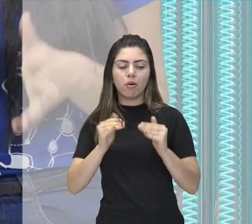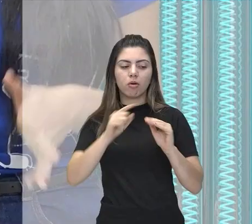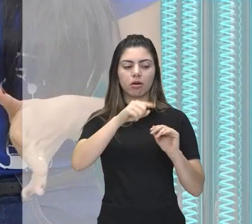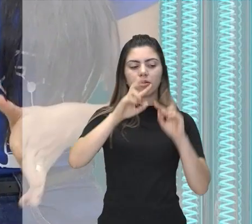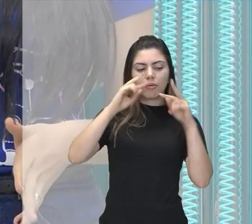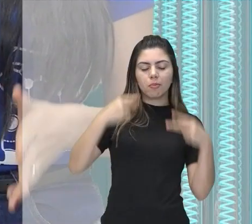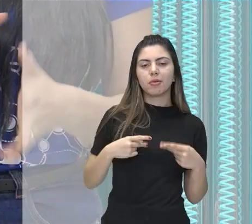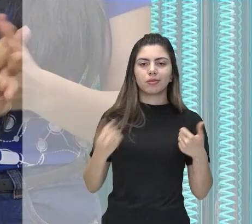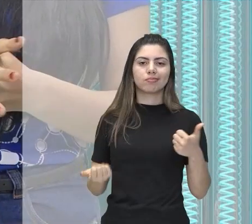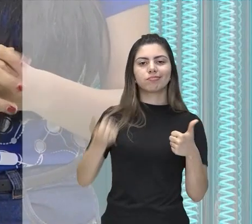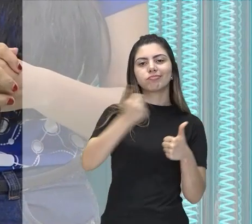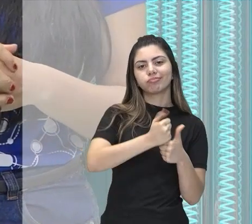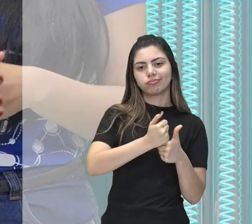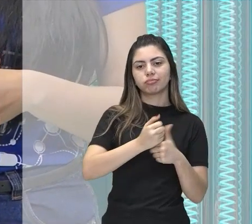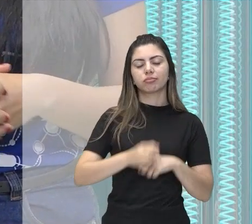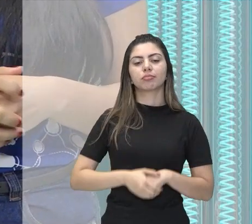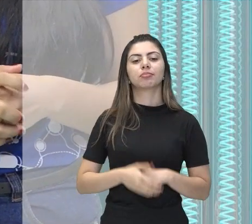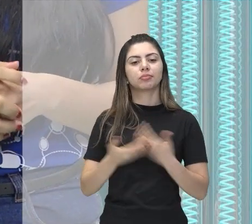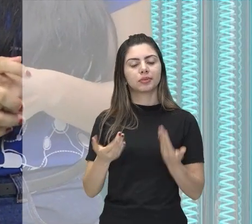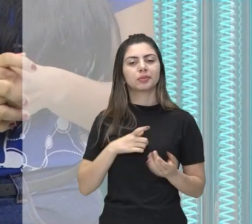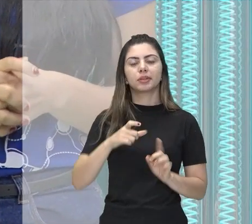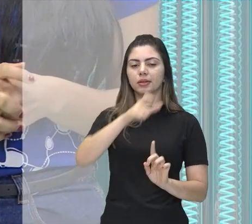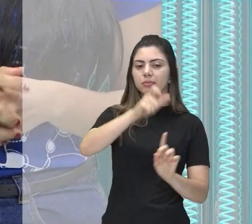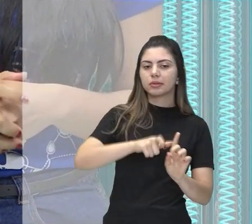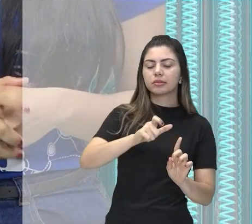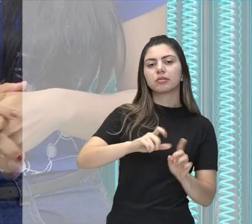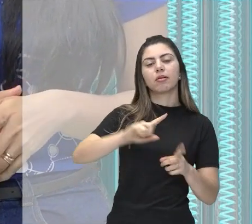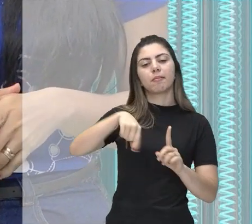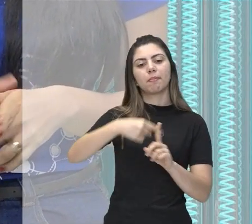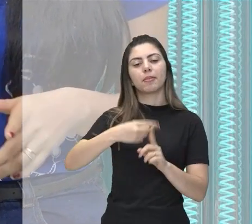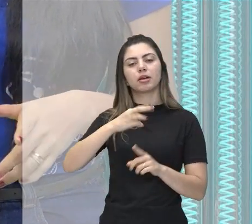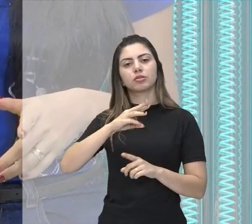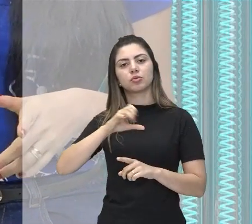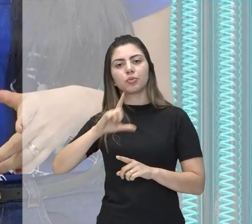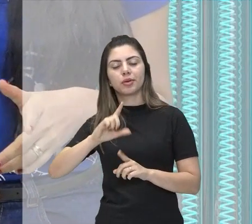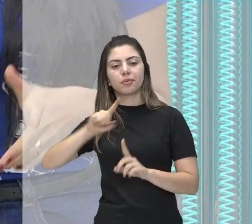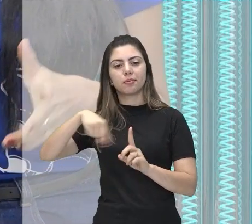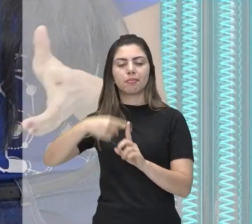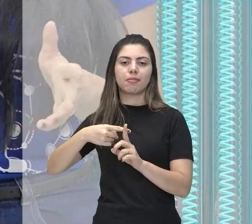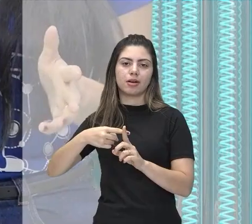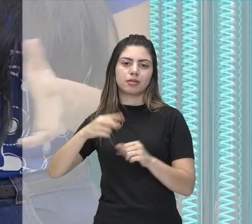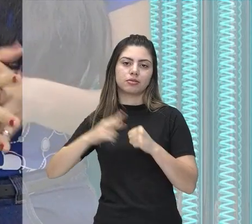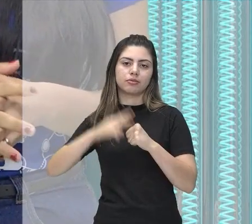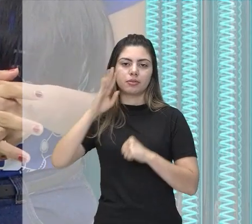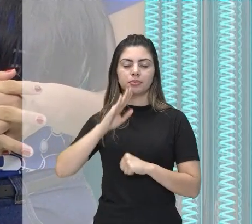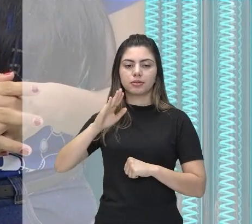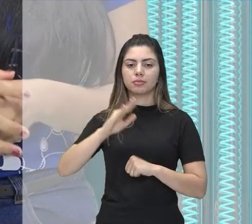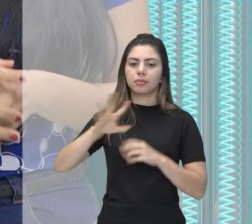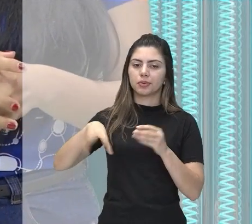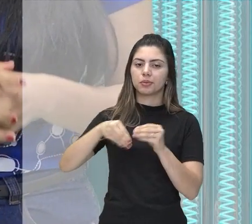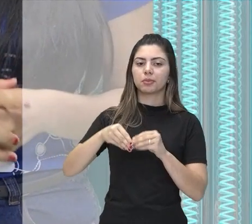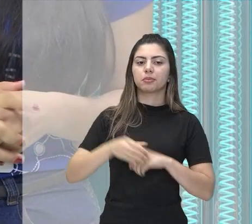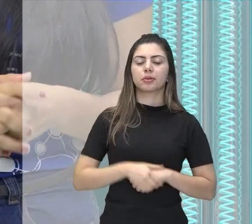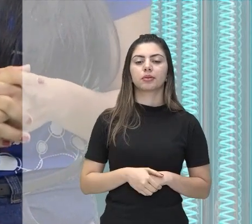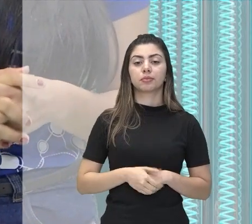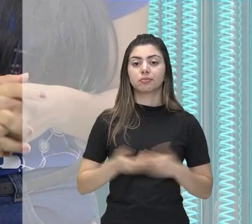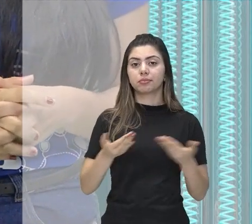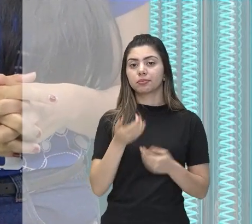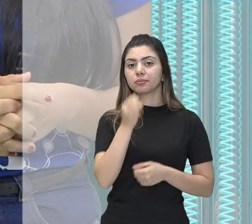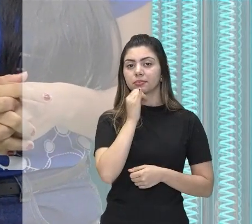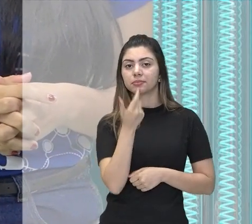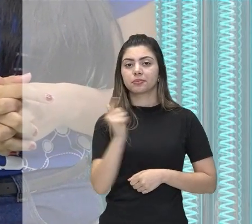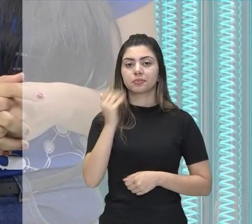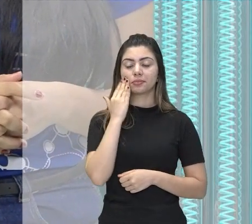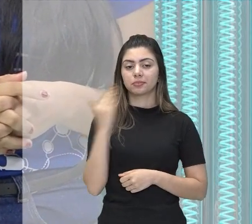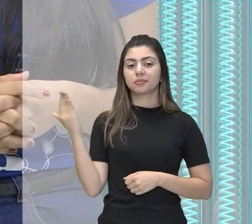tem o sujeito, tem o verbo principal. E temos ainda outro exemplo aqui. Life will